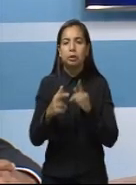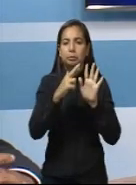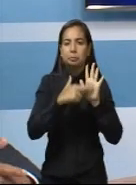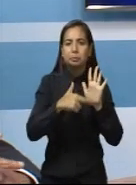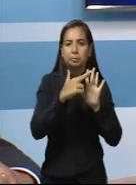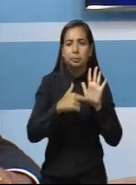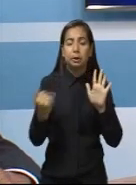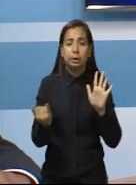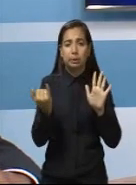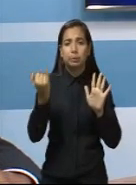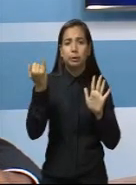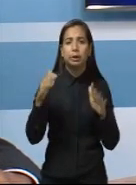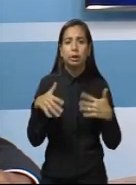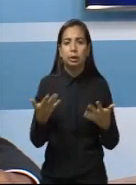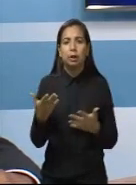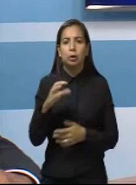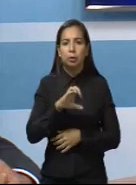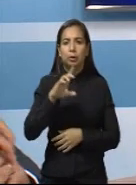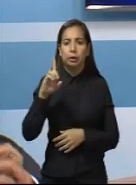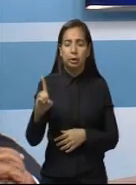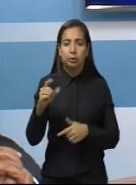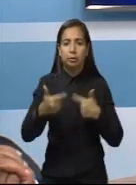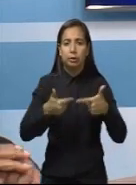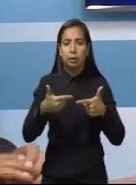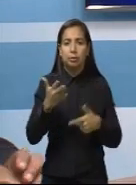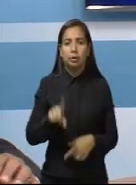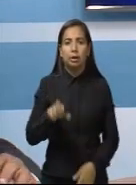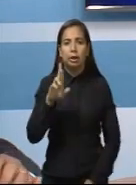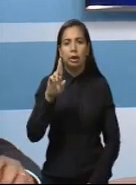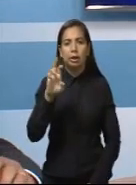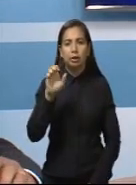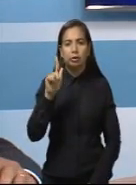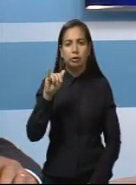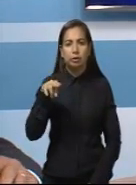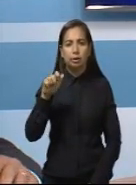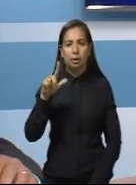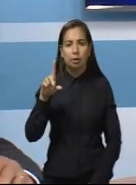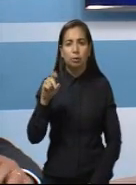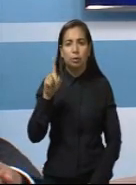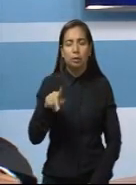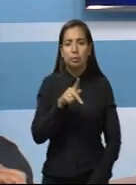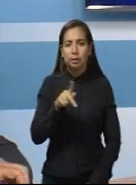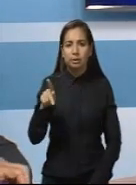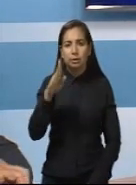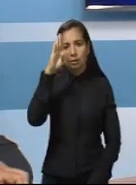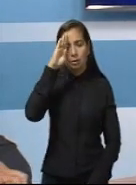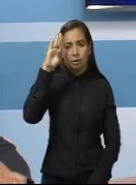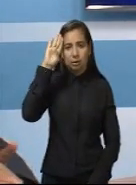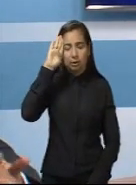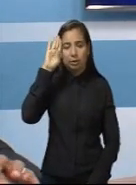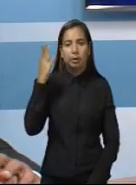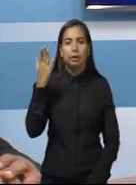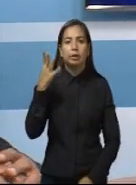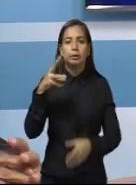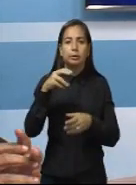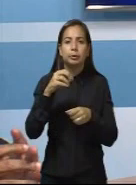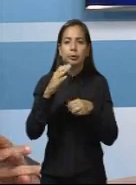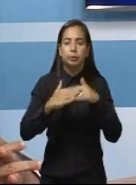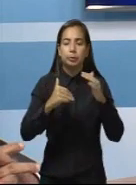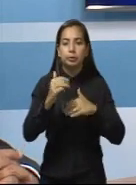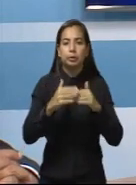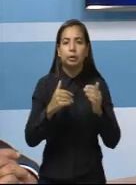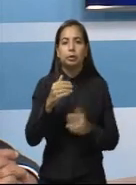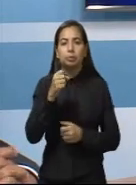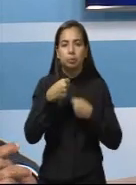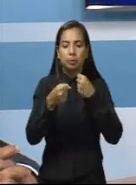O coordenador desse trabalho foi o Dr. Reginaldo Vasconcelos, presidente da Academia Cearense de Literatura e Jornalismo, e o